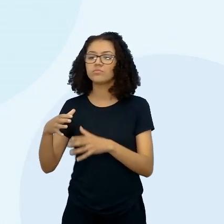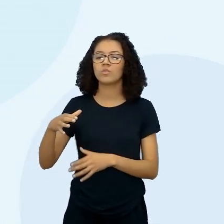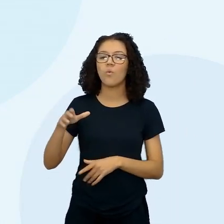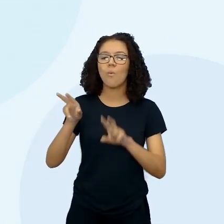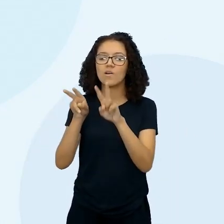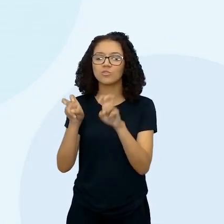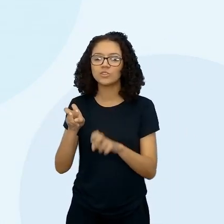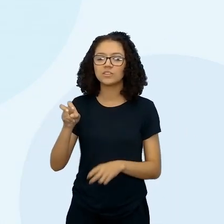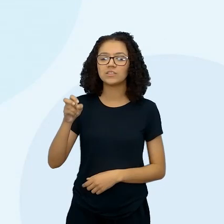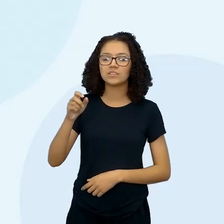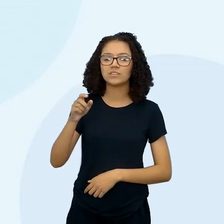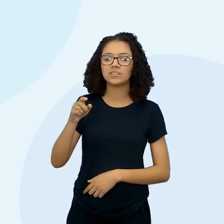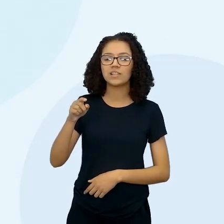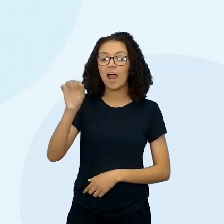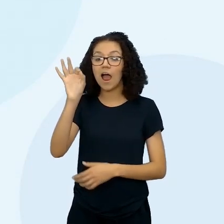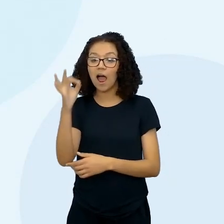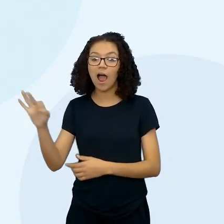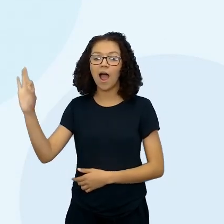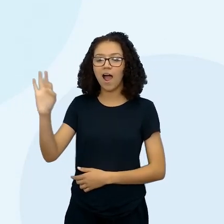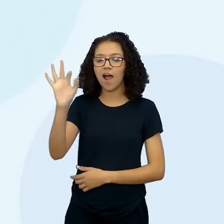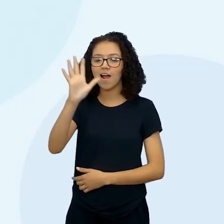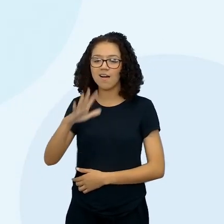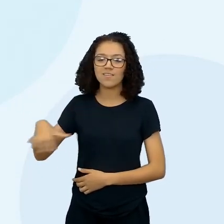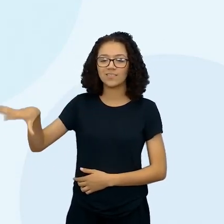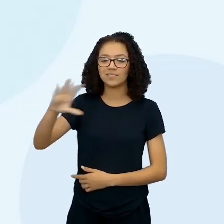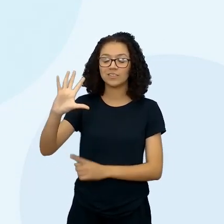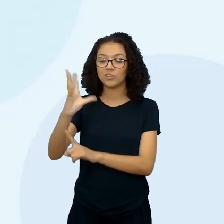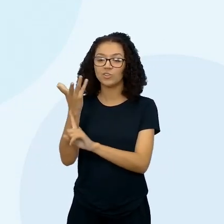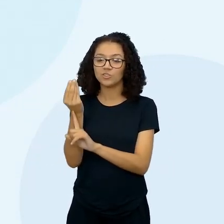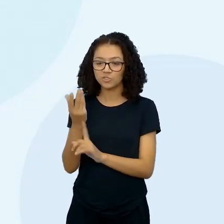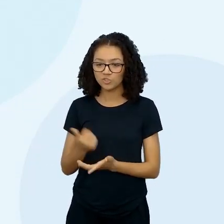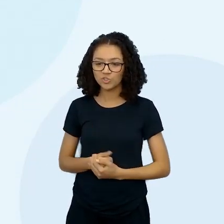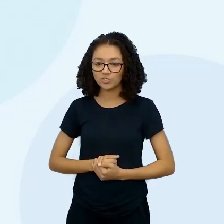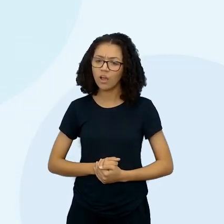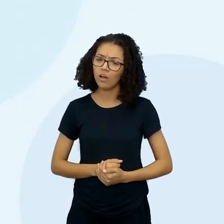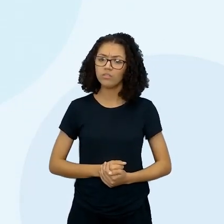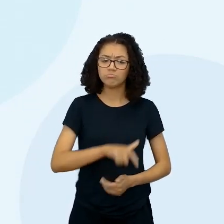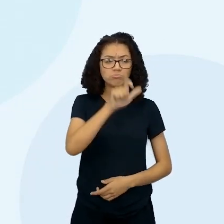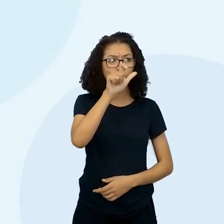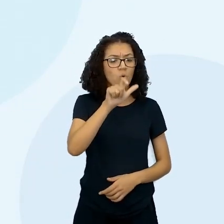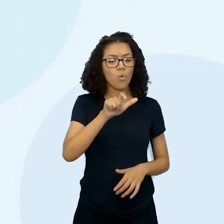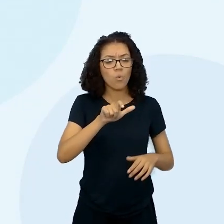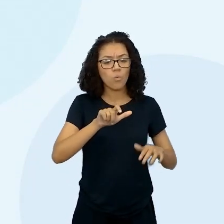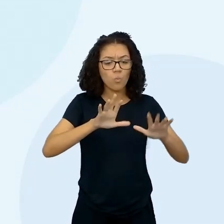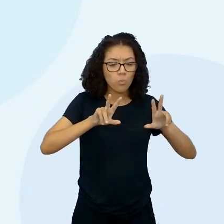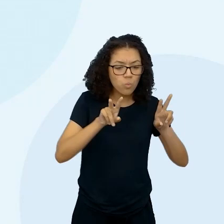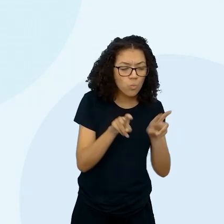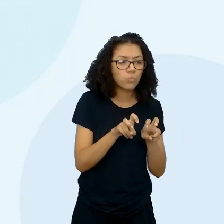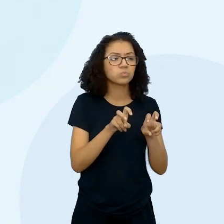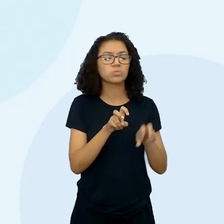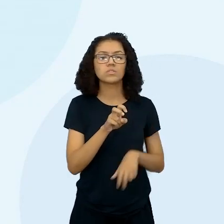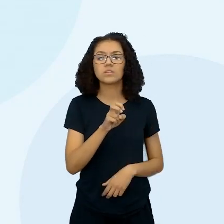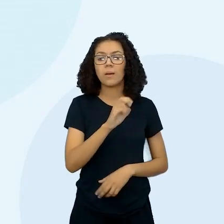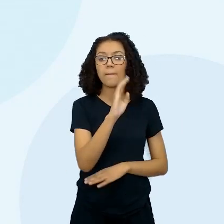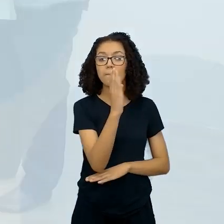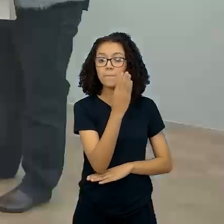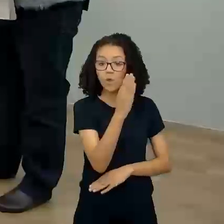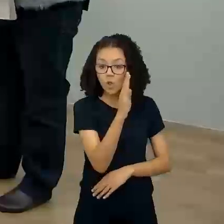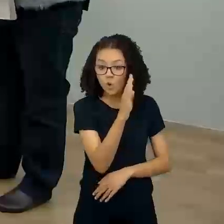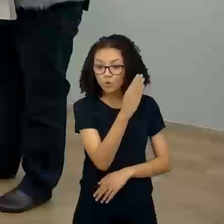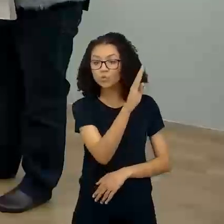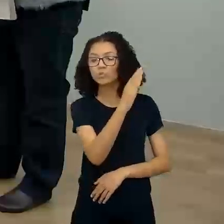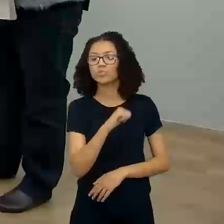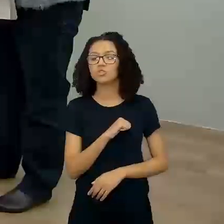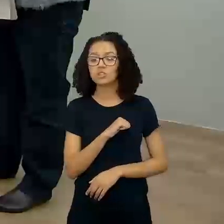né? Mas dá para ser muito criativo na matemática, na biologia, em todos os